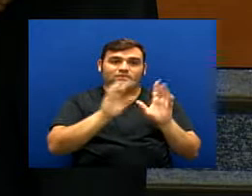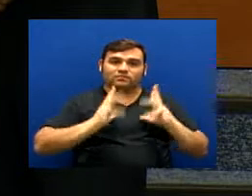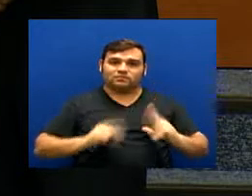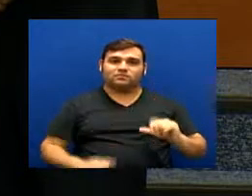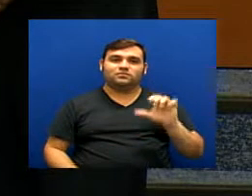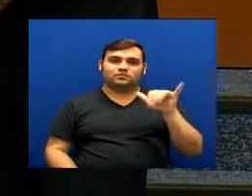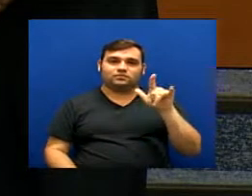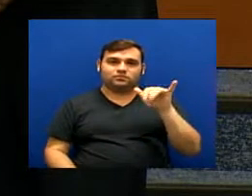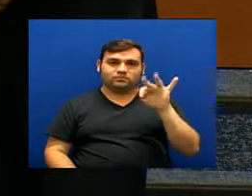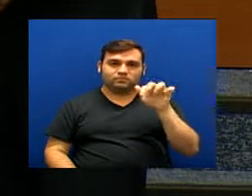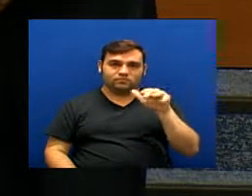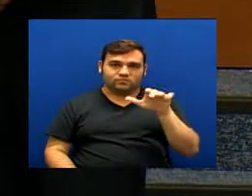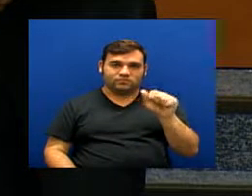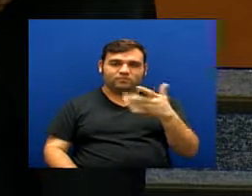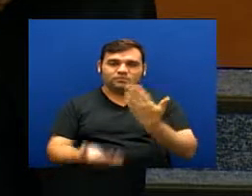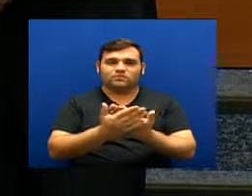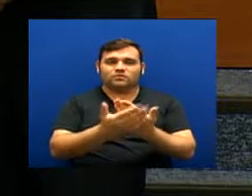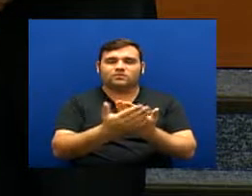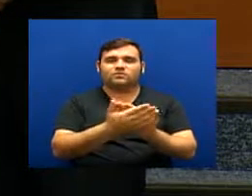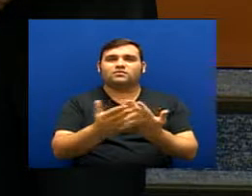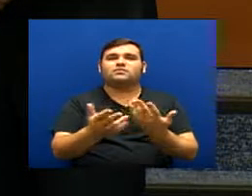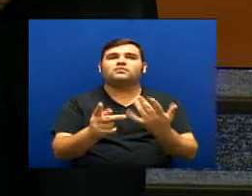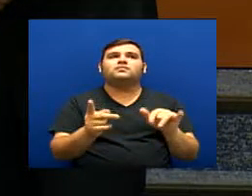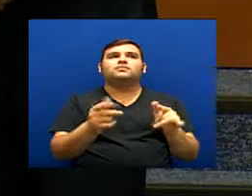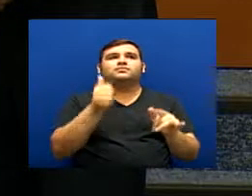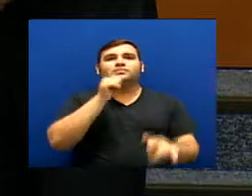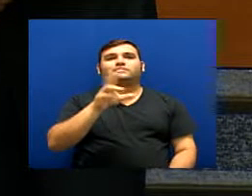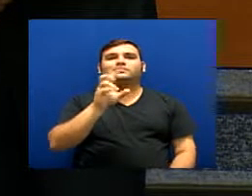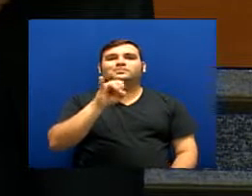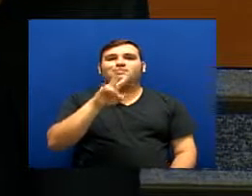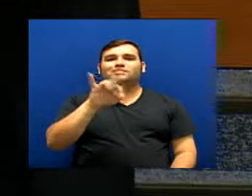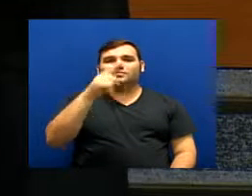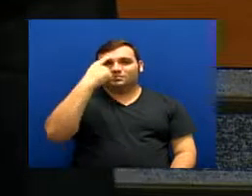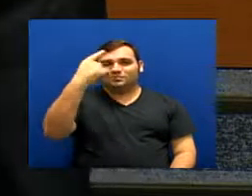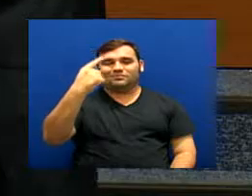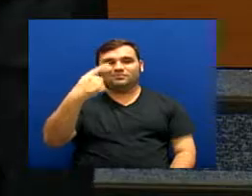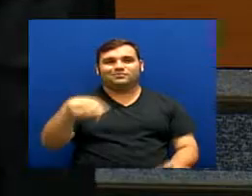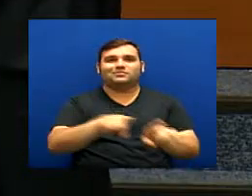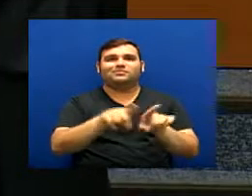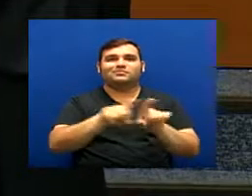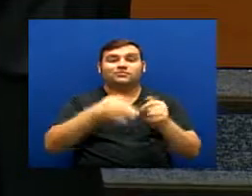representando a nossa madre Adriana, que governa o priorado de Sorocaba, essas irmãs